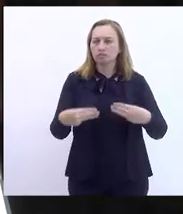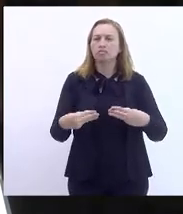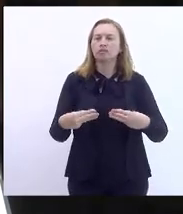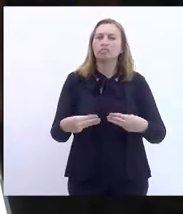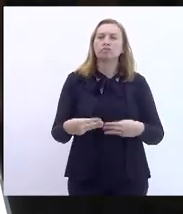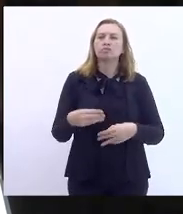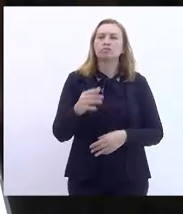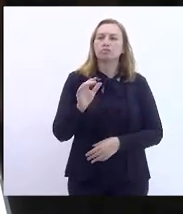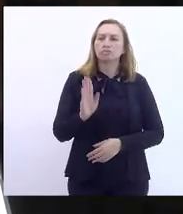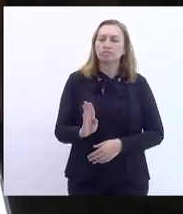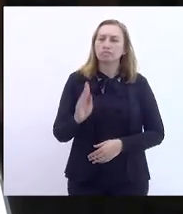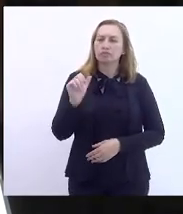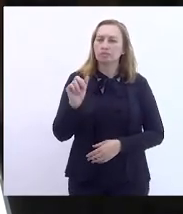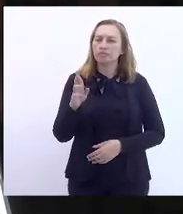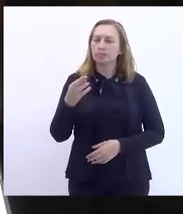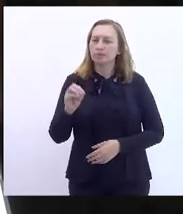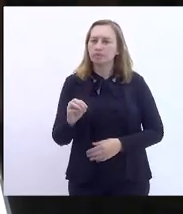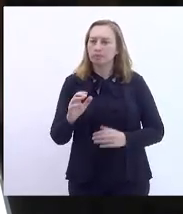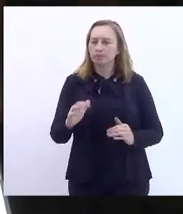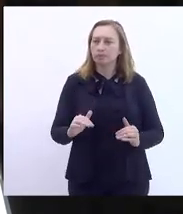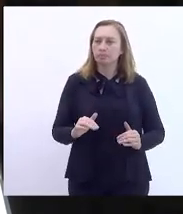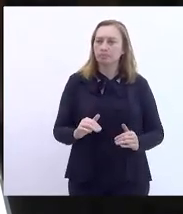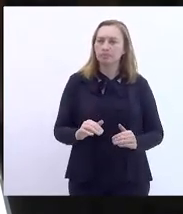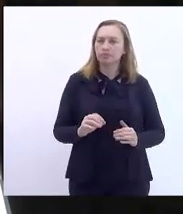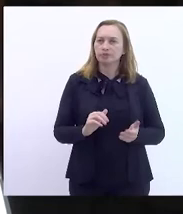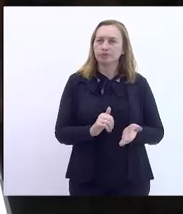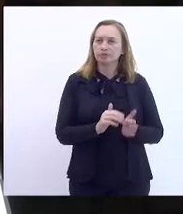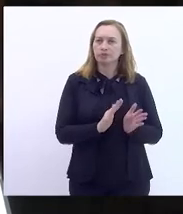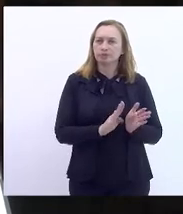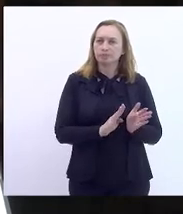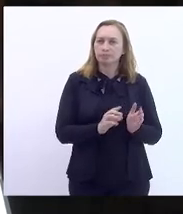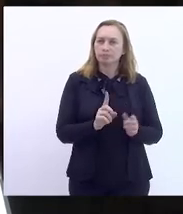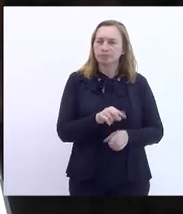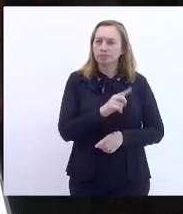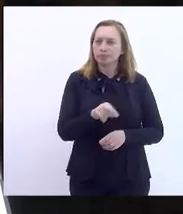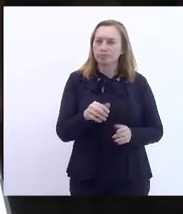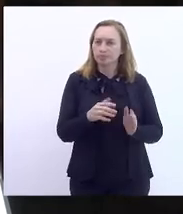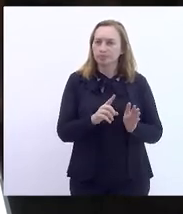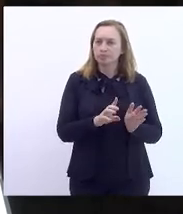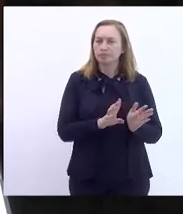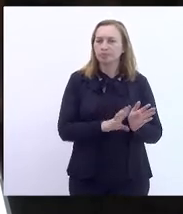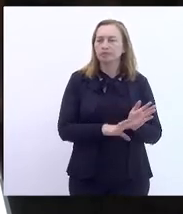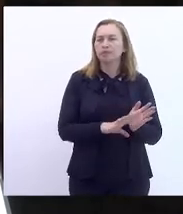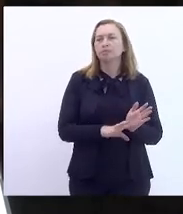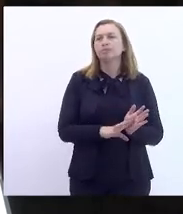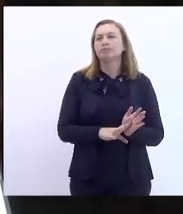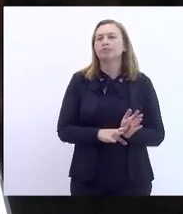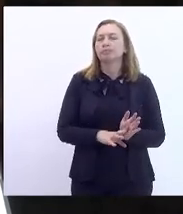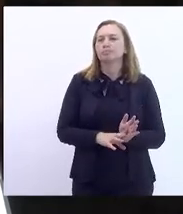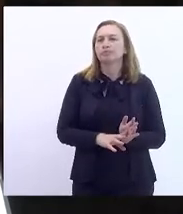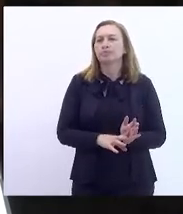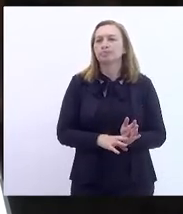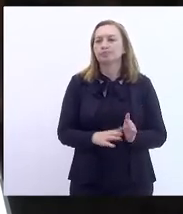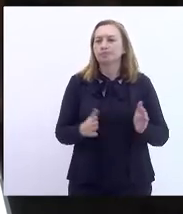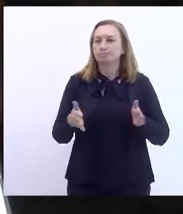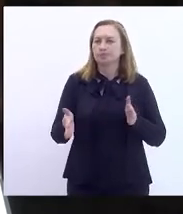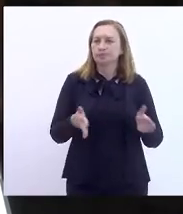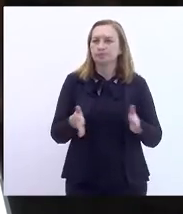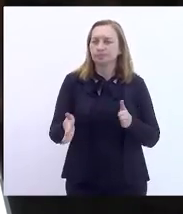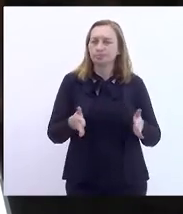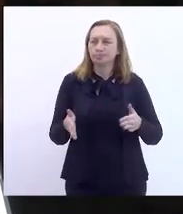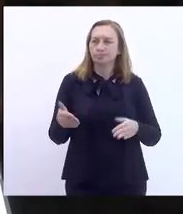no Supremo Tribunal Federal que suspende os despejos e as desocupações na academia esse prazo está